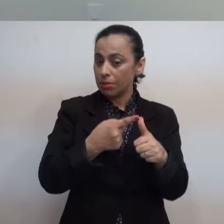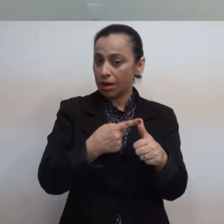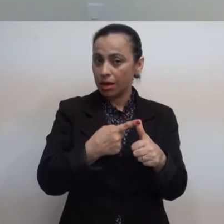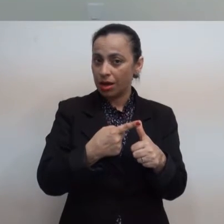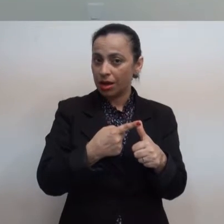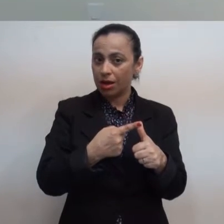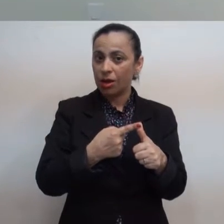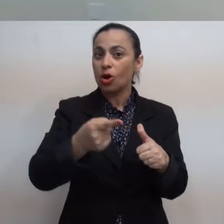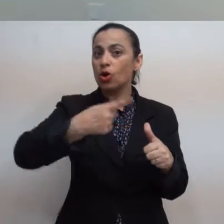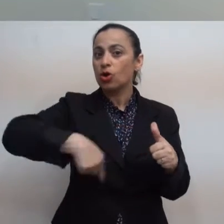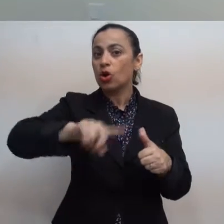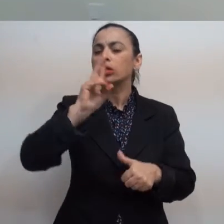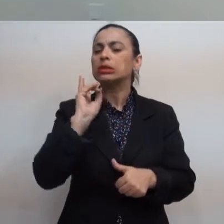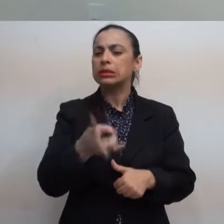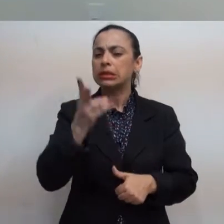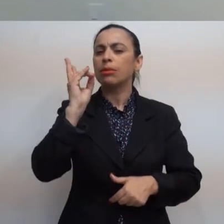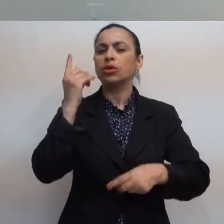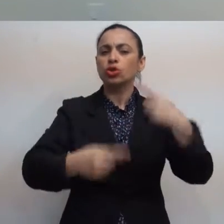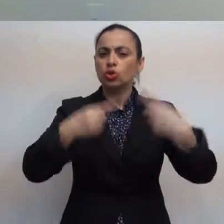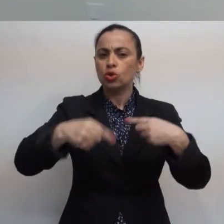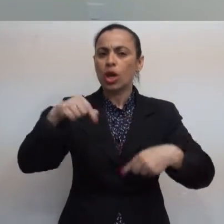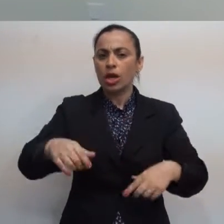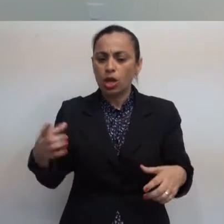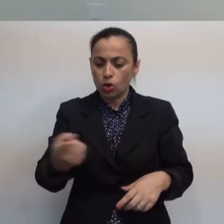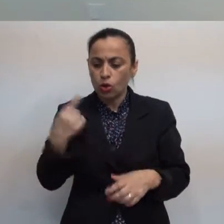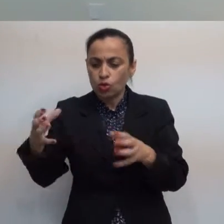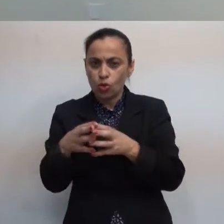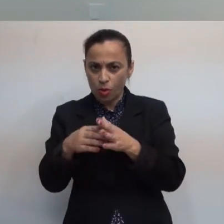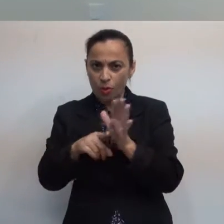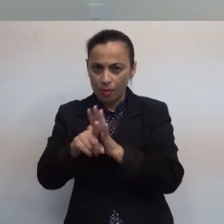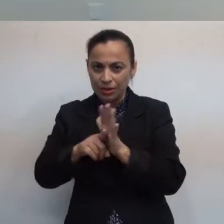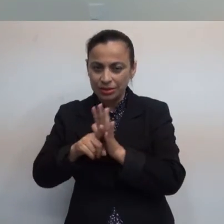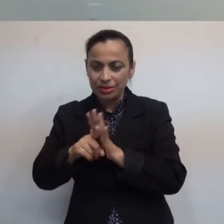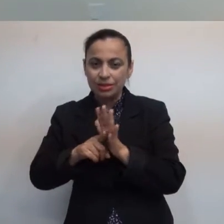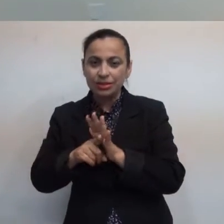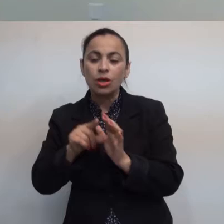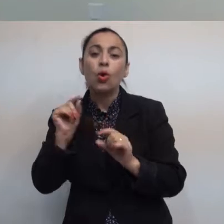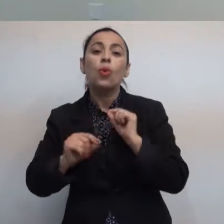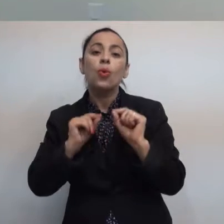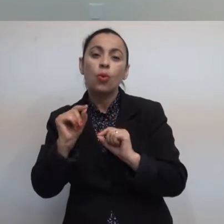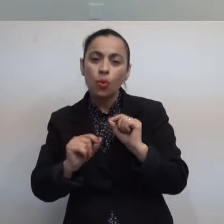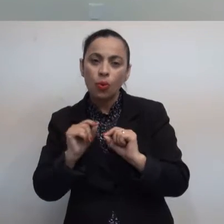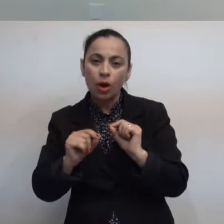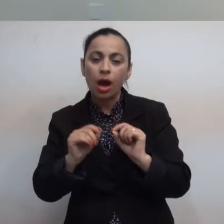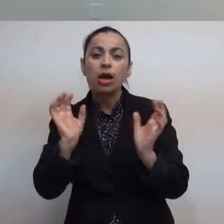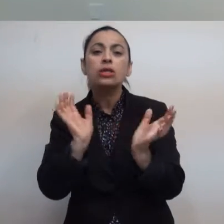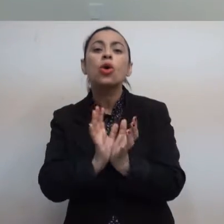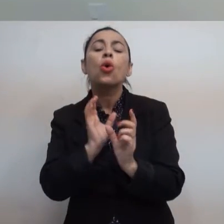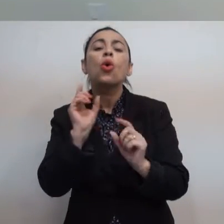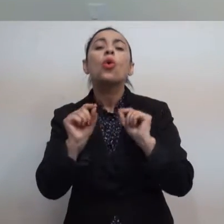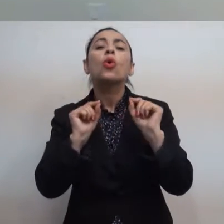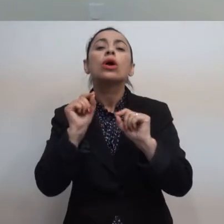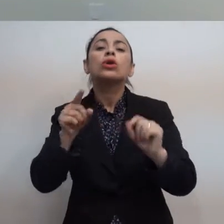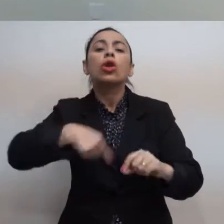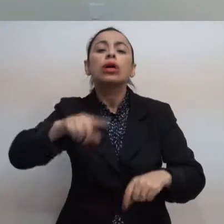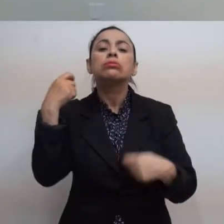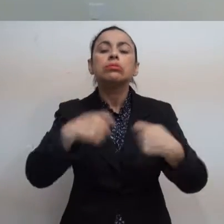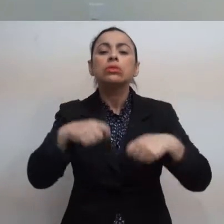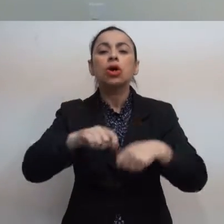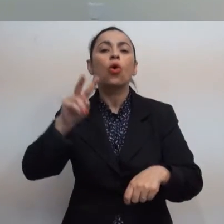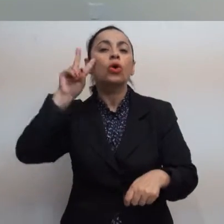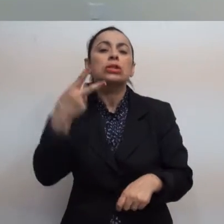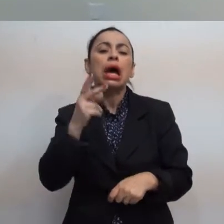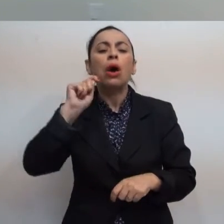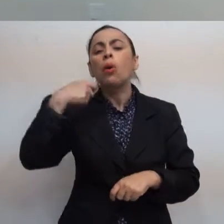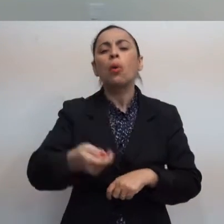o primeiro ponto que nós sempre discutimos aqui no nosso grupo de pesquisa é a questão do que nós temos